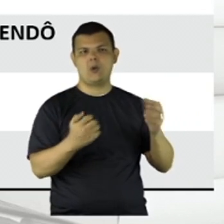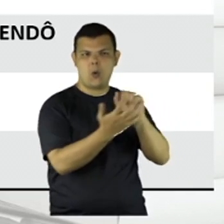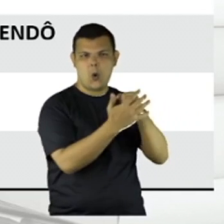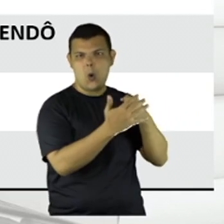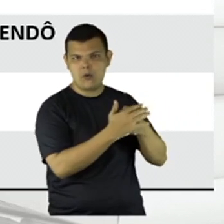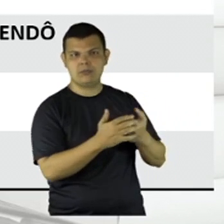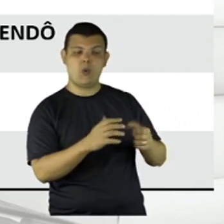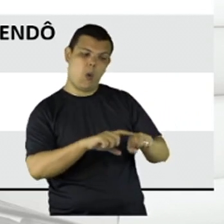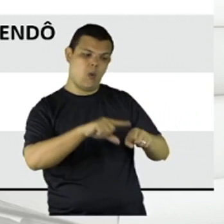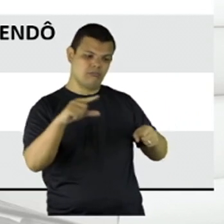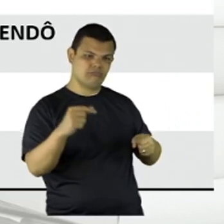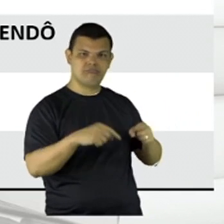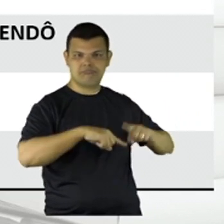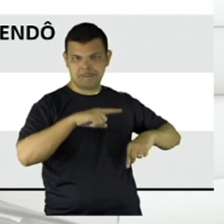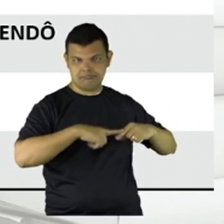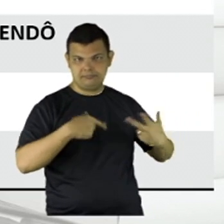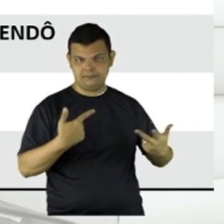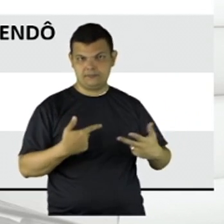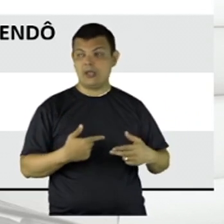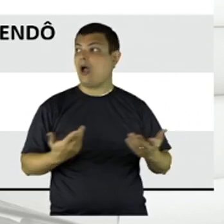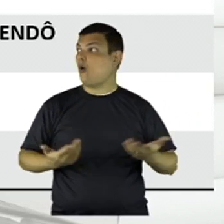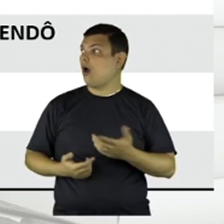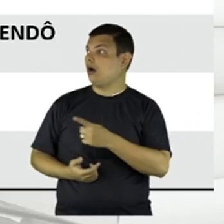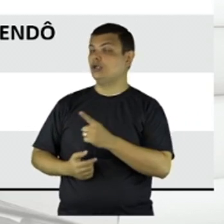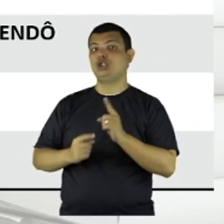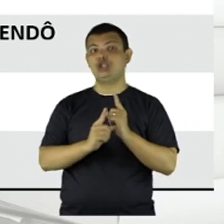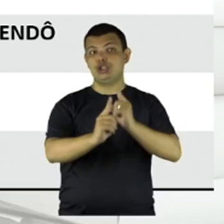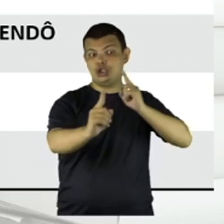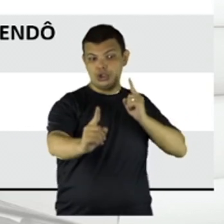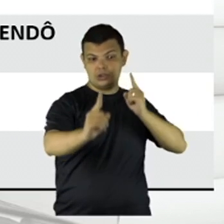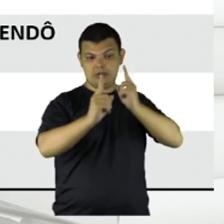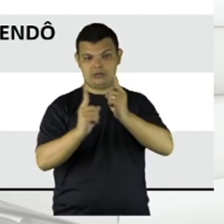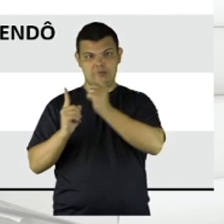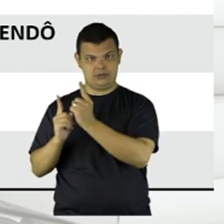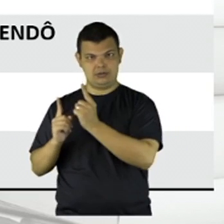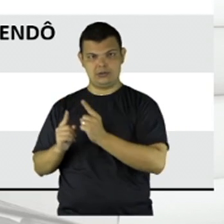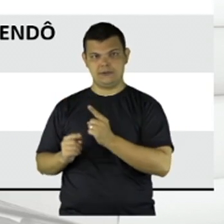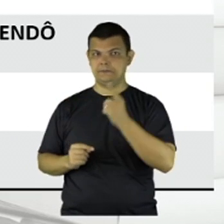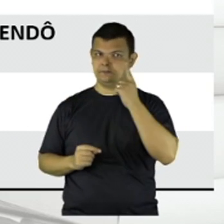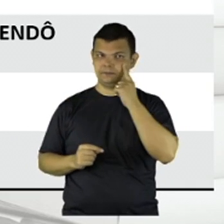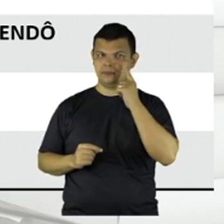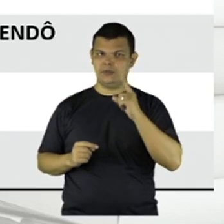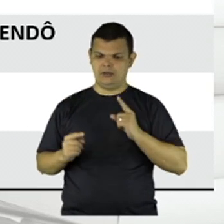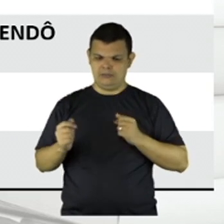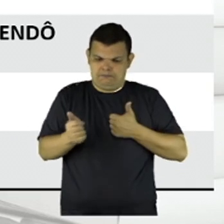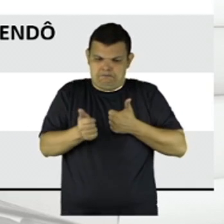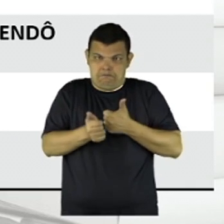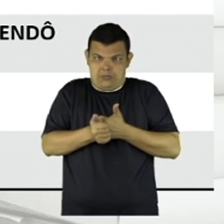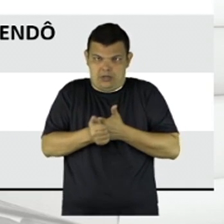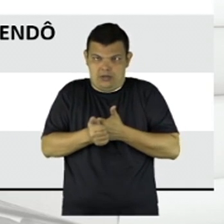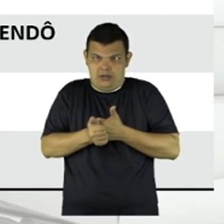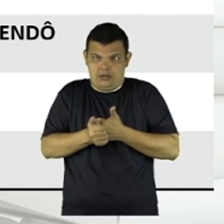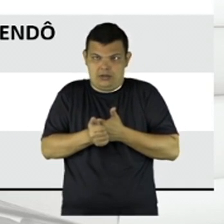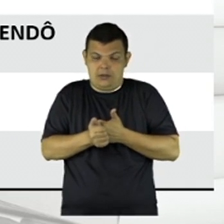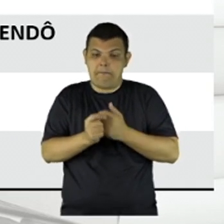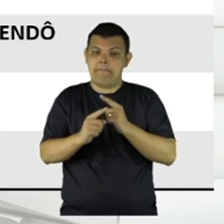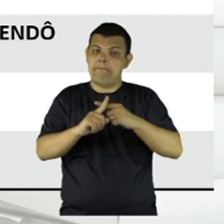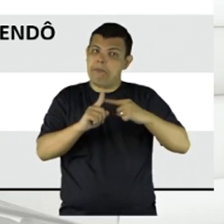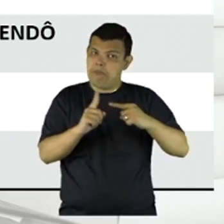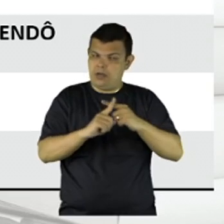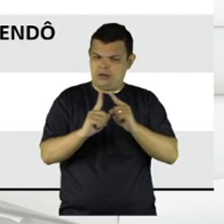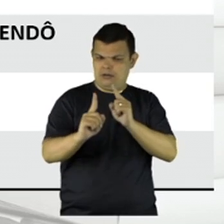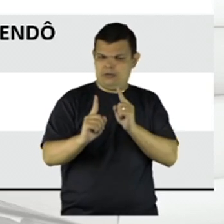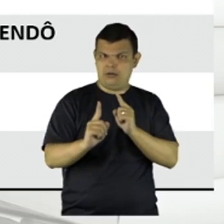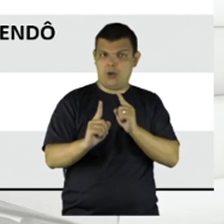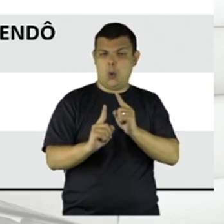com implemento. Então essas são as lutas quanto à sua distância. Temos as lutas de curta, média